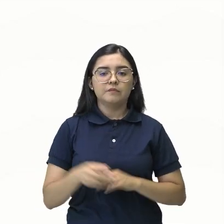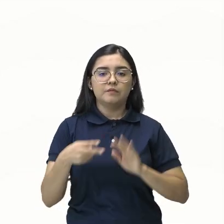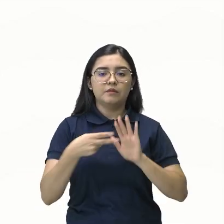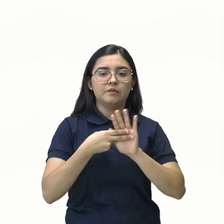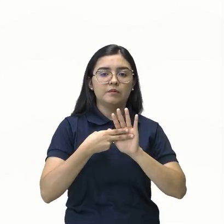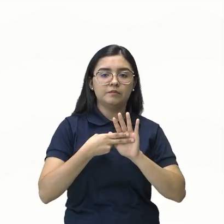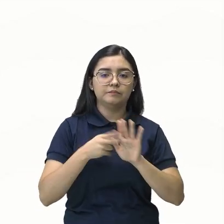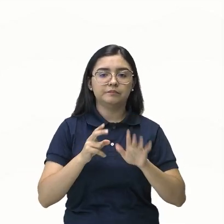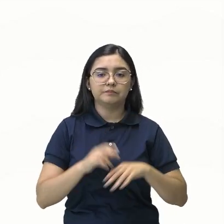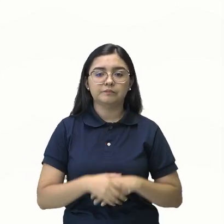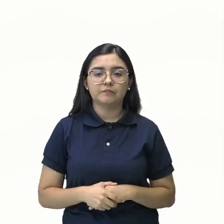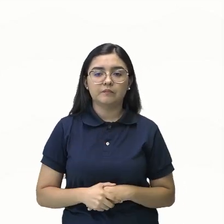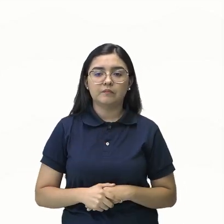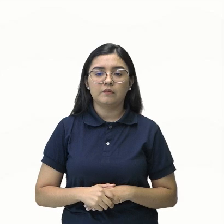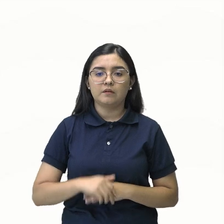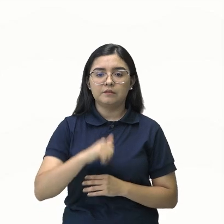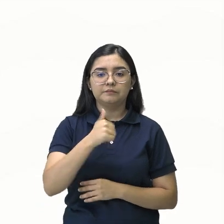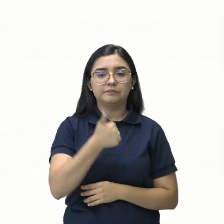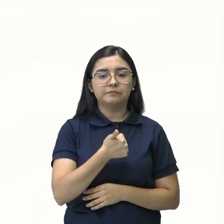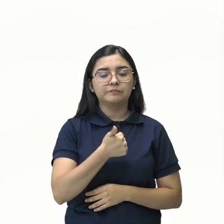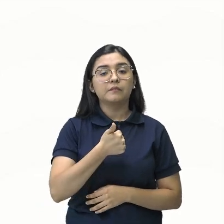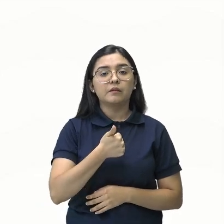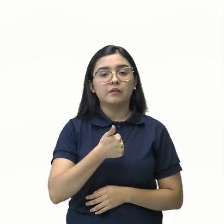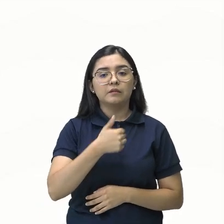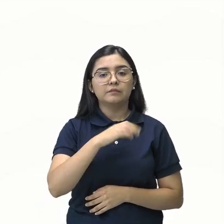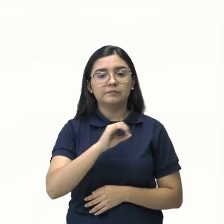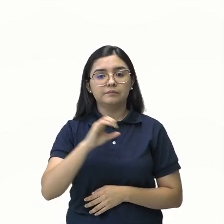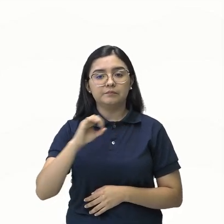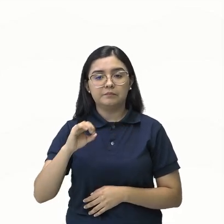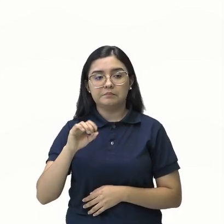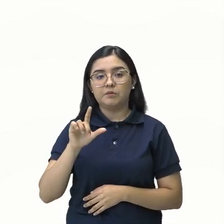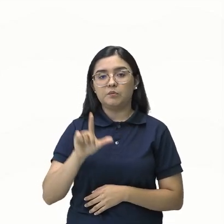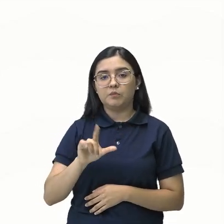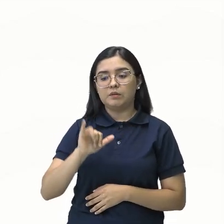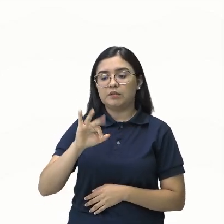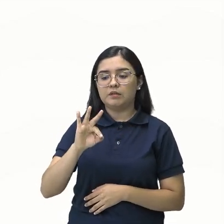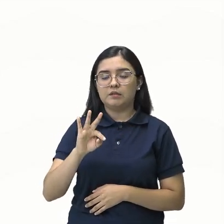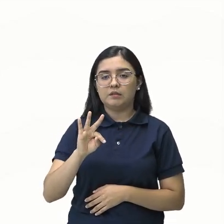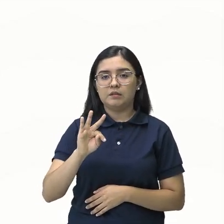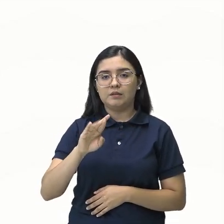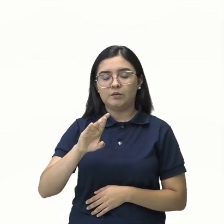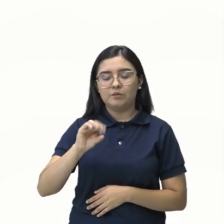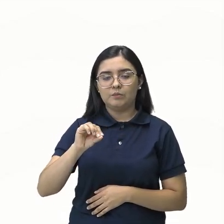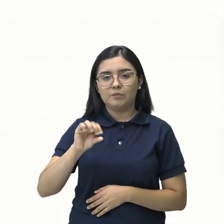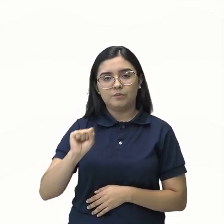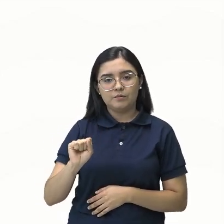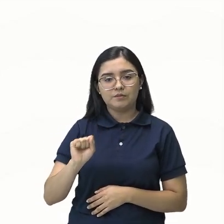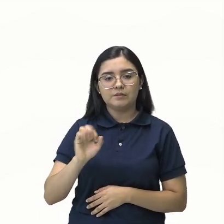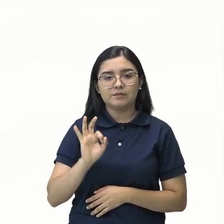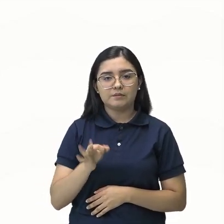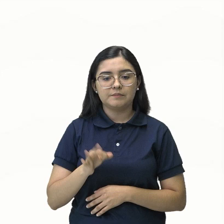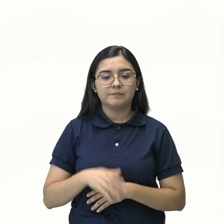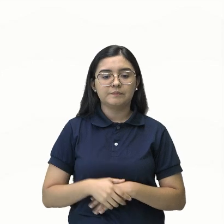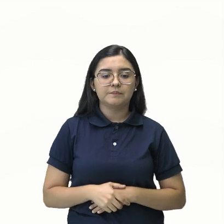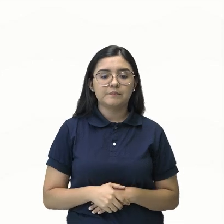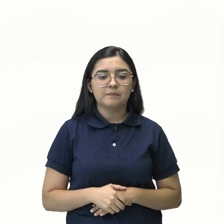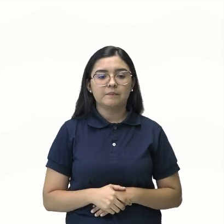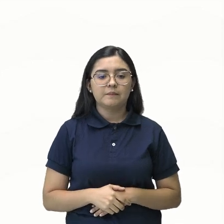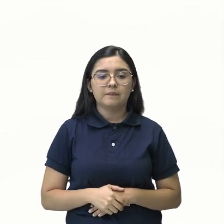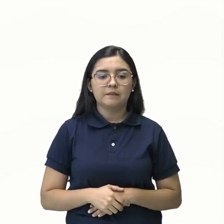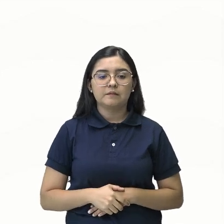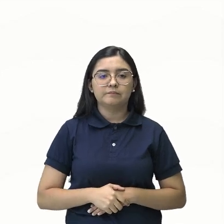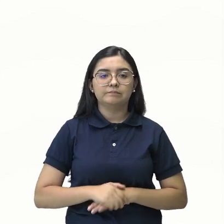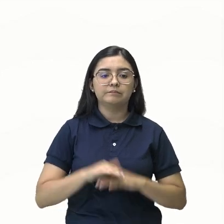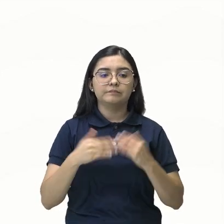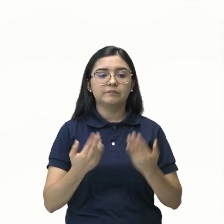é igual a 1.000 litros, tá bom? E aí, como o